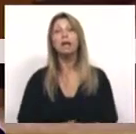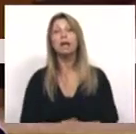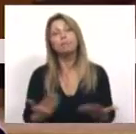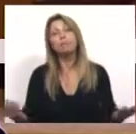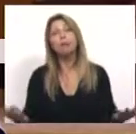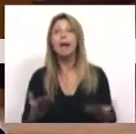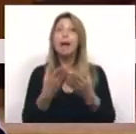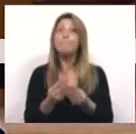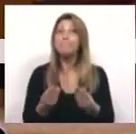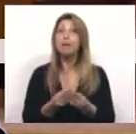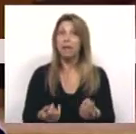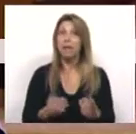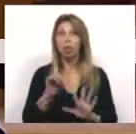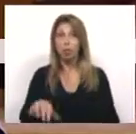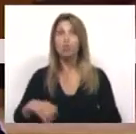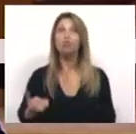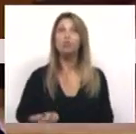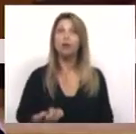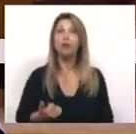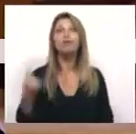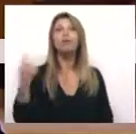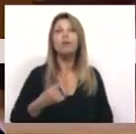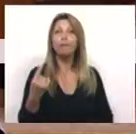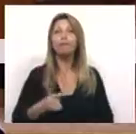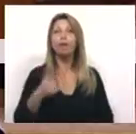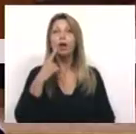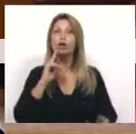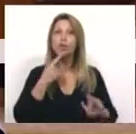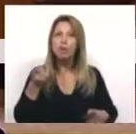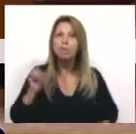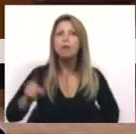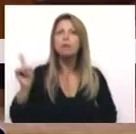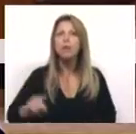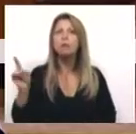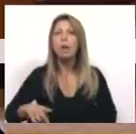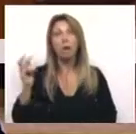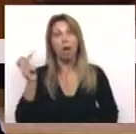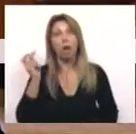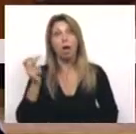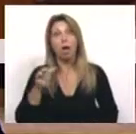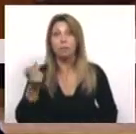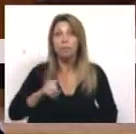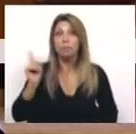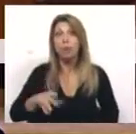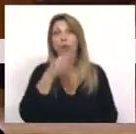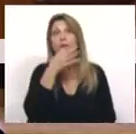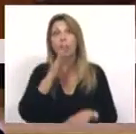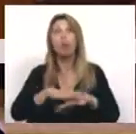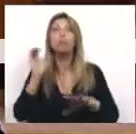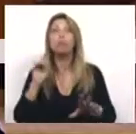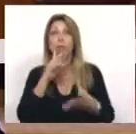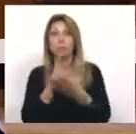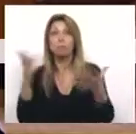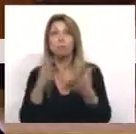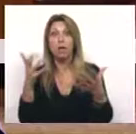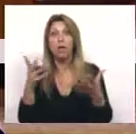uma matéria sobre a qual os Verdes vêm insistindo de há longos anos a esta parte. O grosso do financiamento